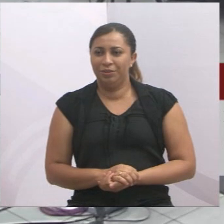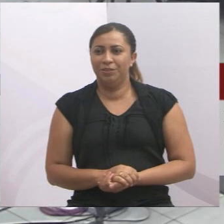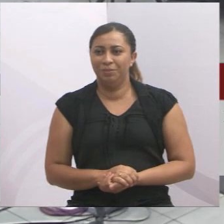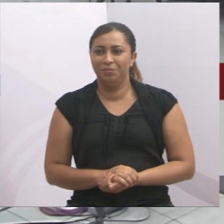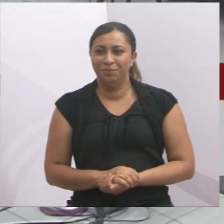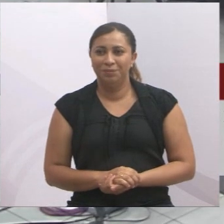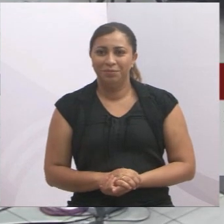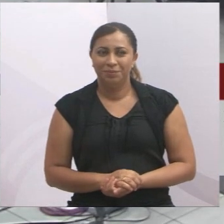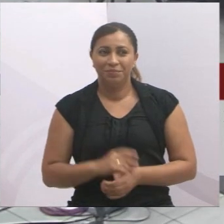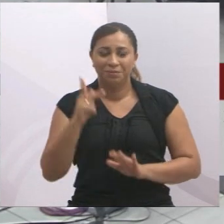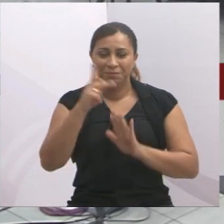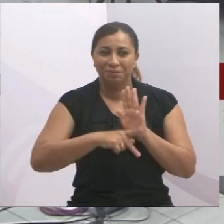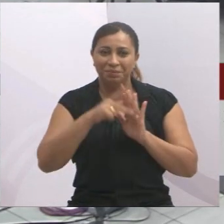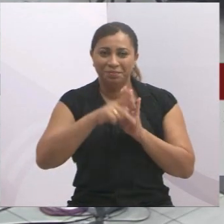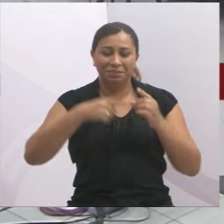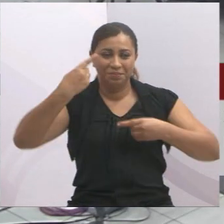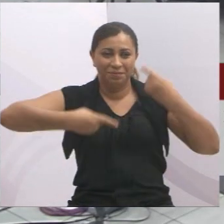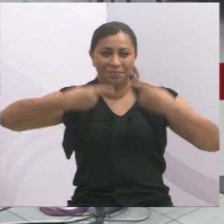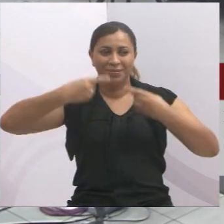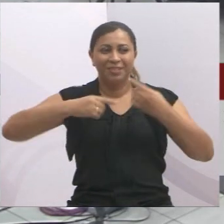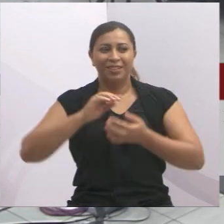O projeto está em discussão.